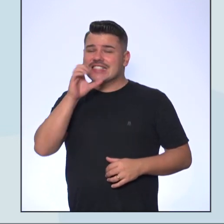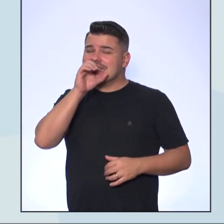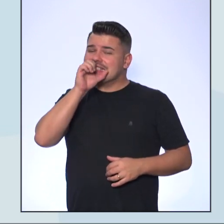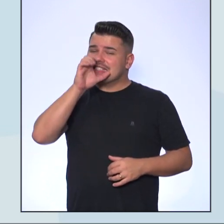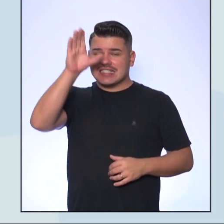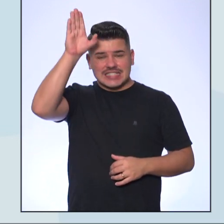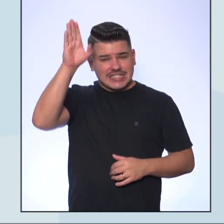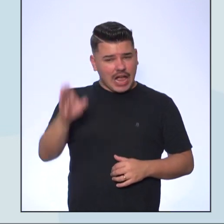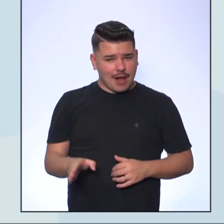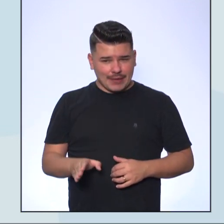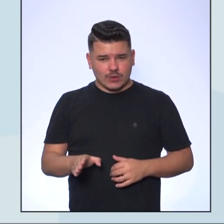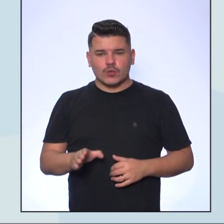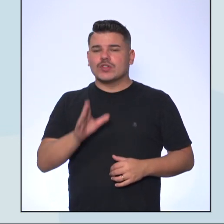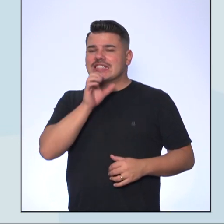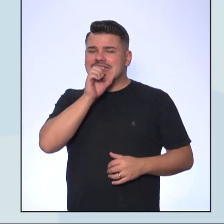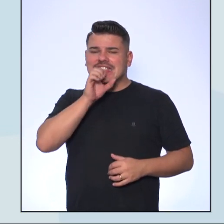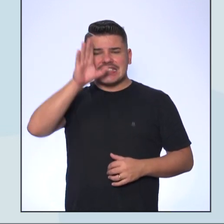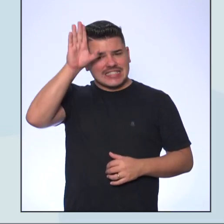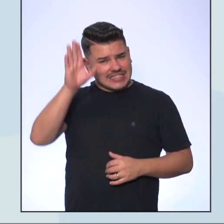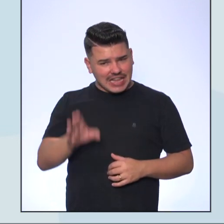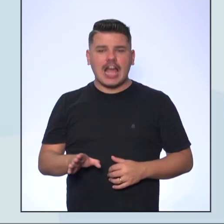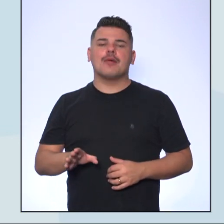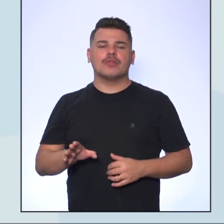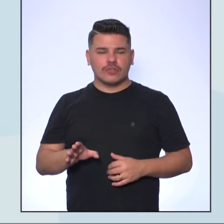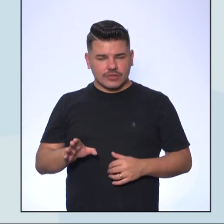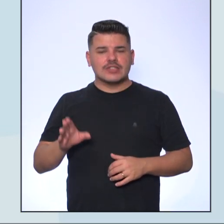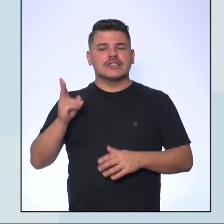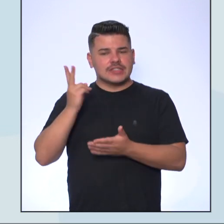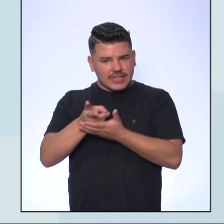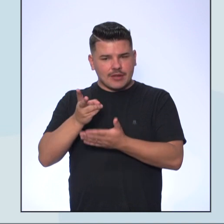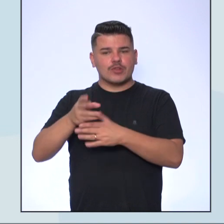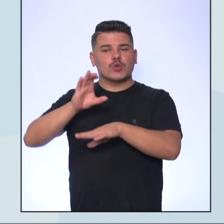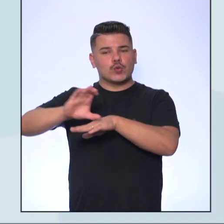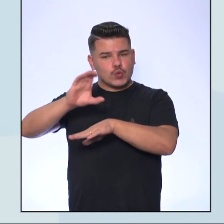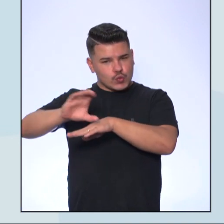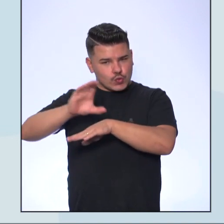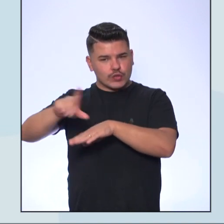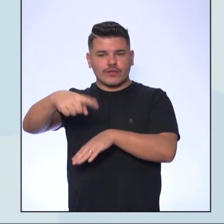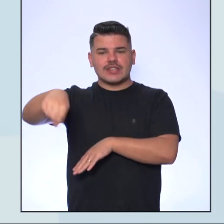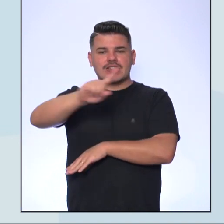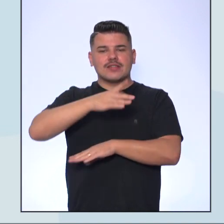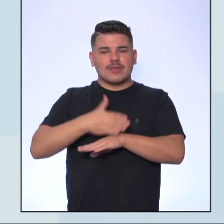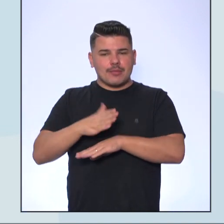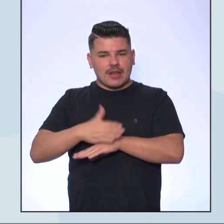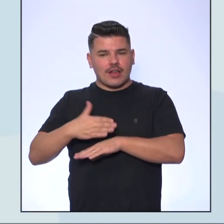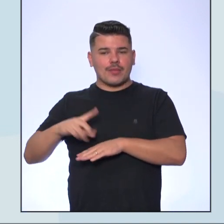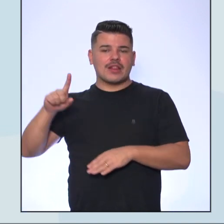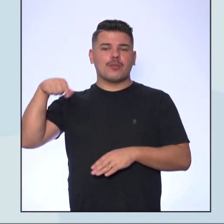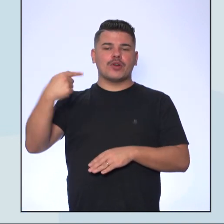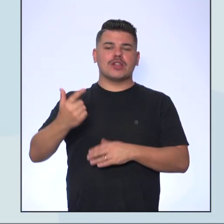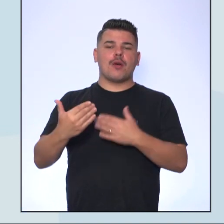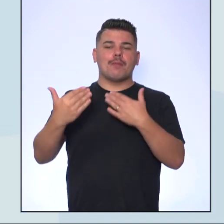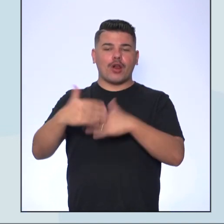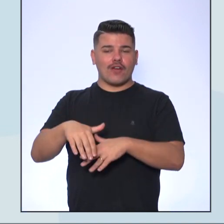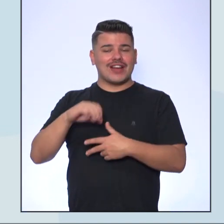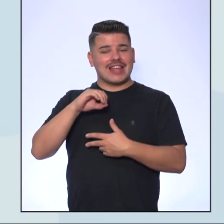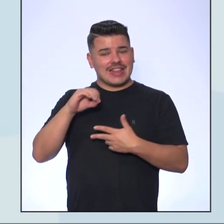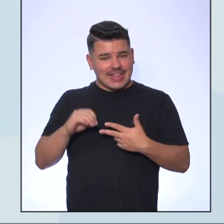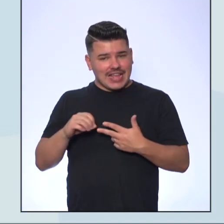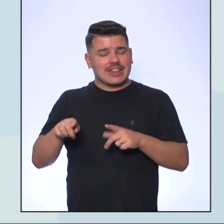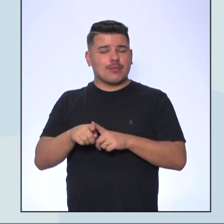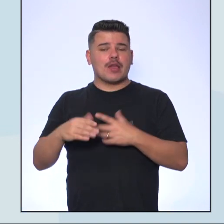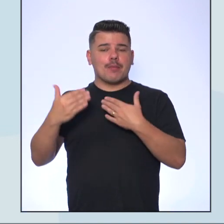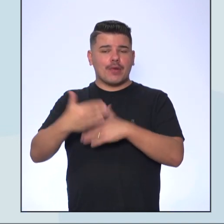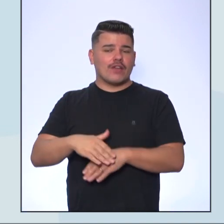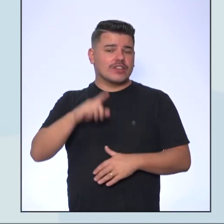sábados, mesmo quando voltar às aulas presenciais, a gente vai estar mantendo o cursinho para vocês, preparatório para Enem ou para os vestibulares, certo? Tanto